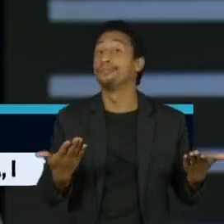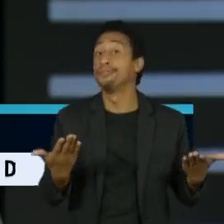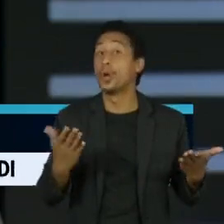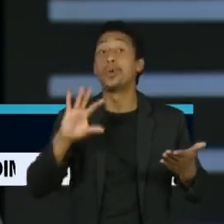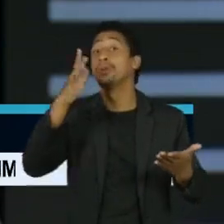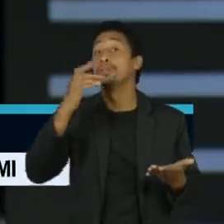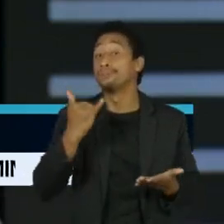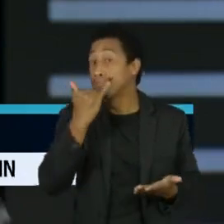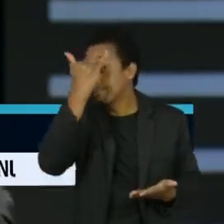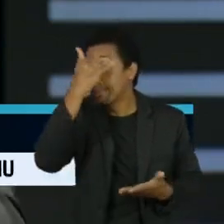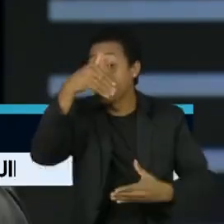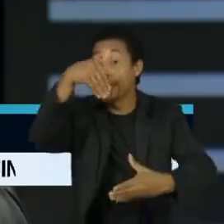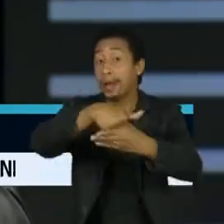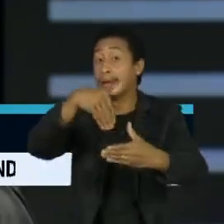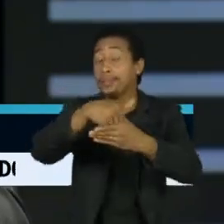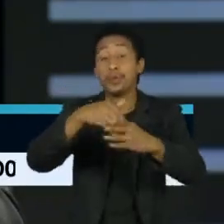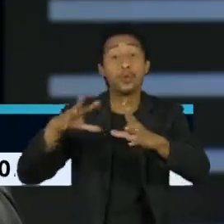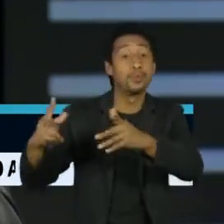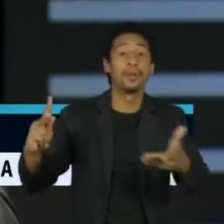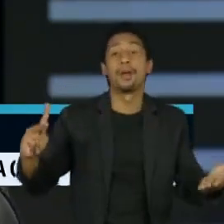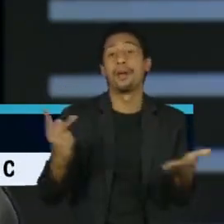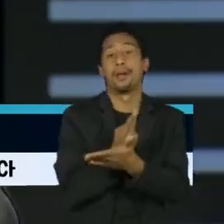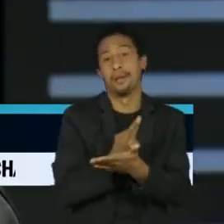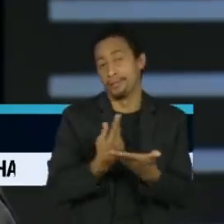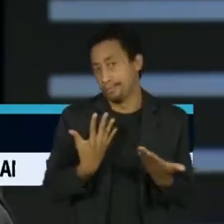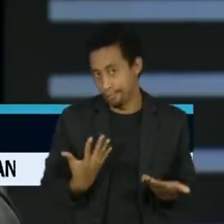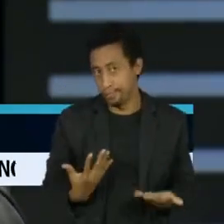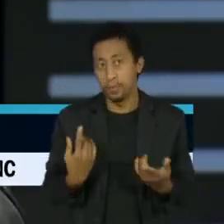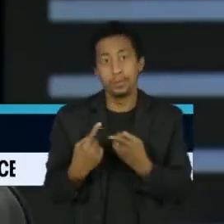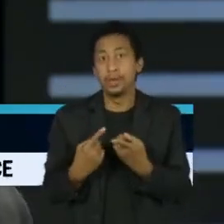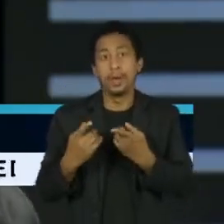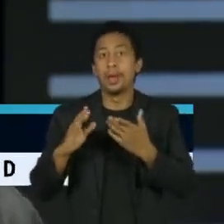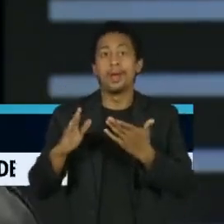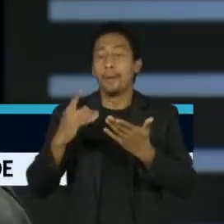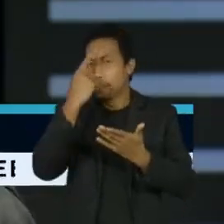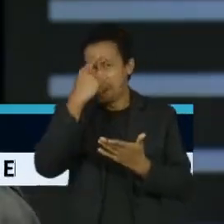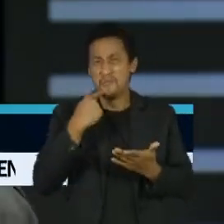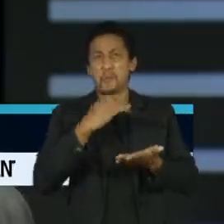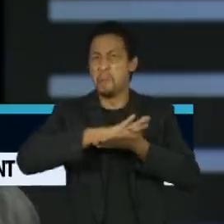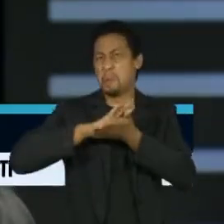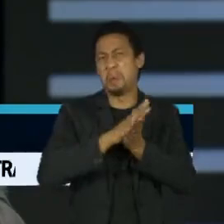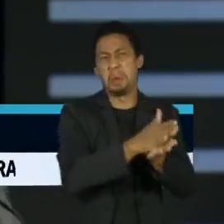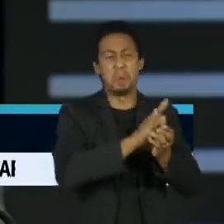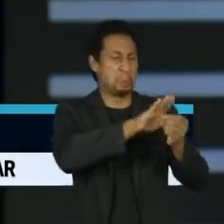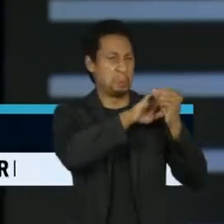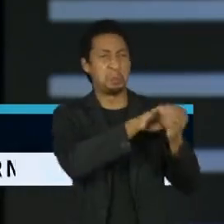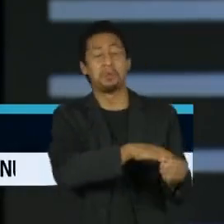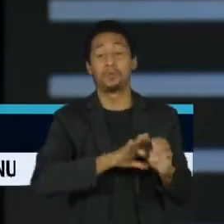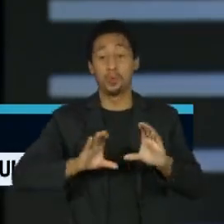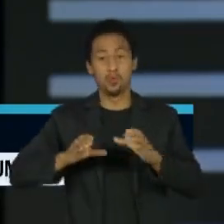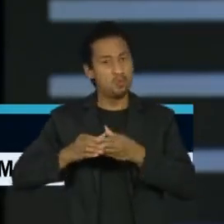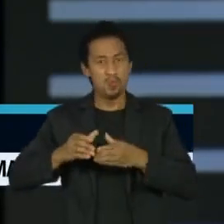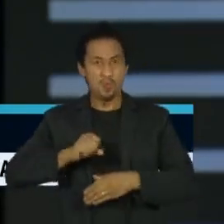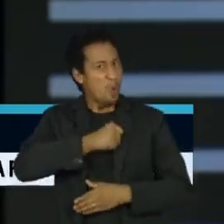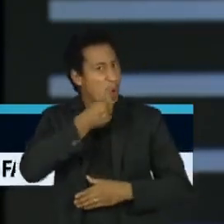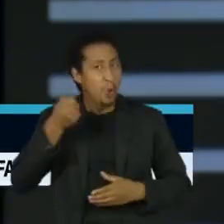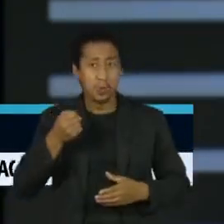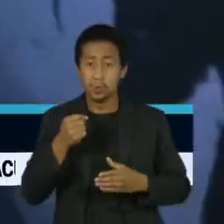elege alguém que não tem nada a ver porque foi acabou sendo destruído o perfil a pessoa e tudo por um gabinete do ódio é terrível